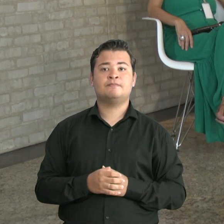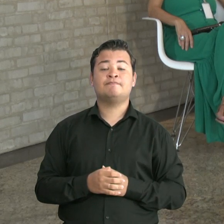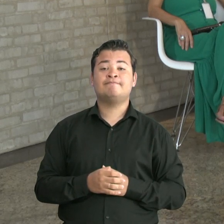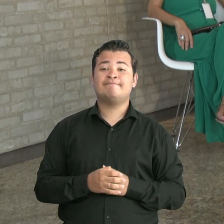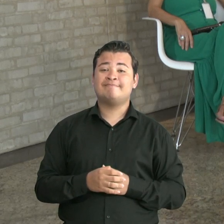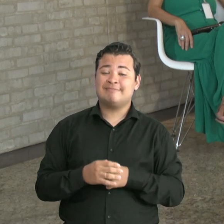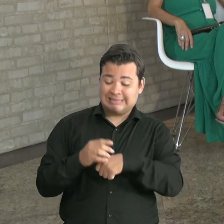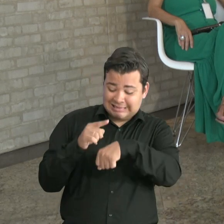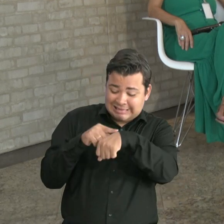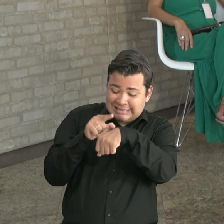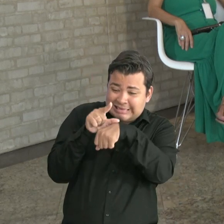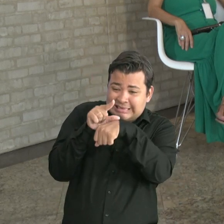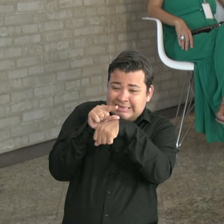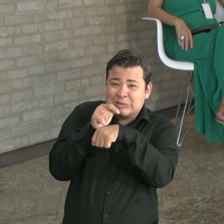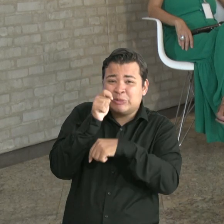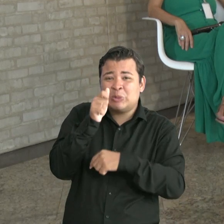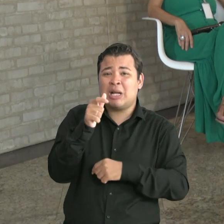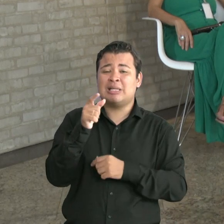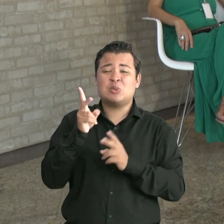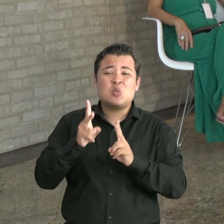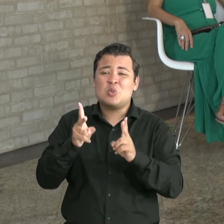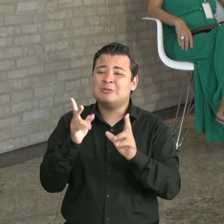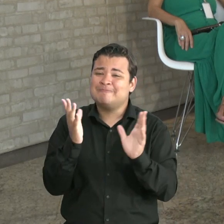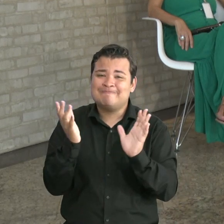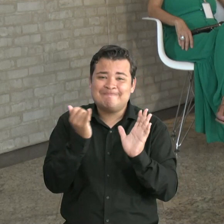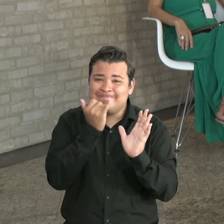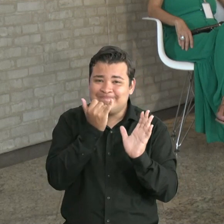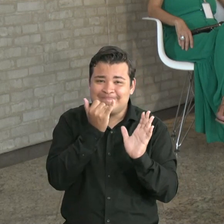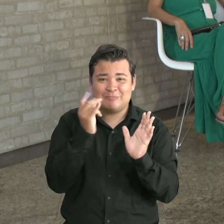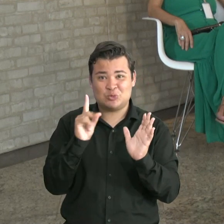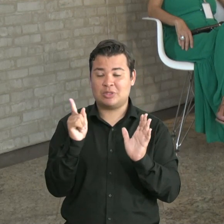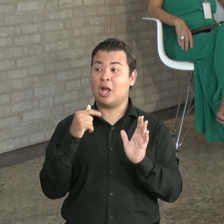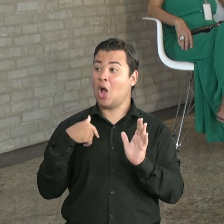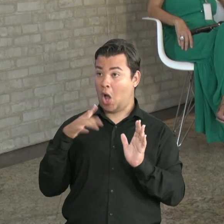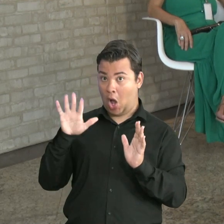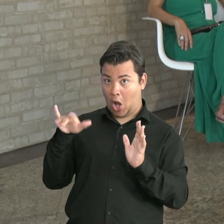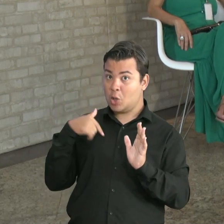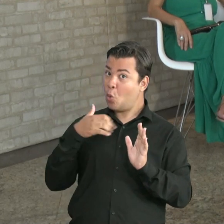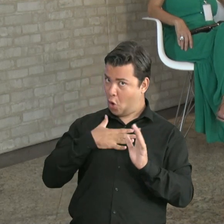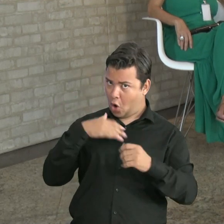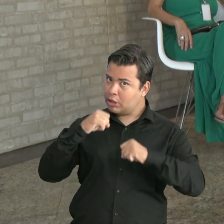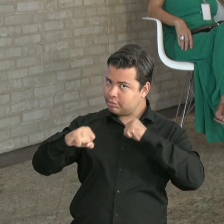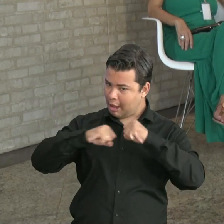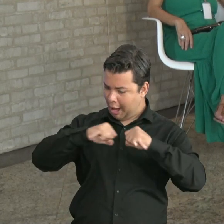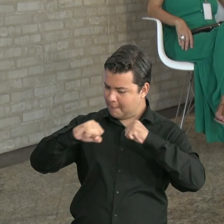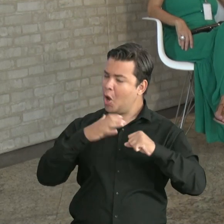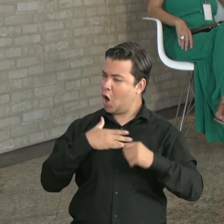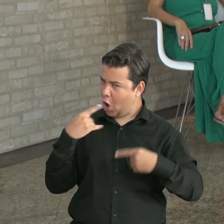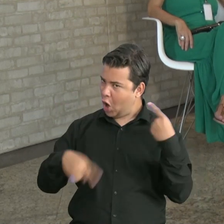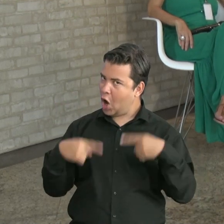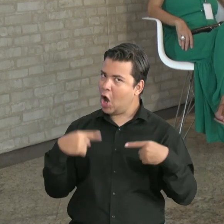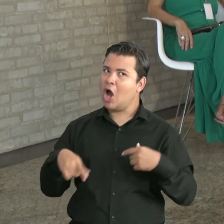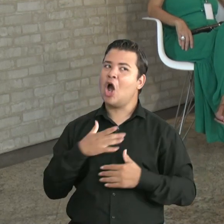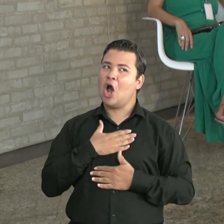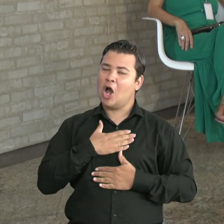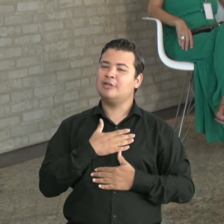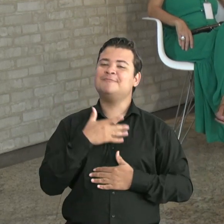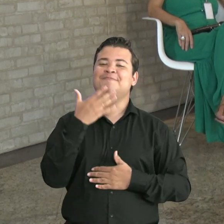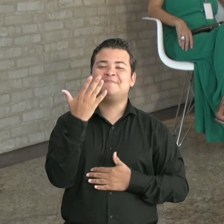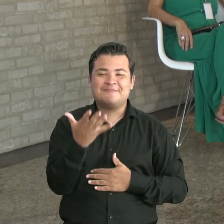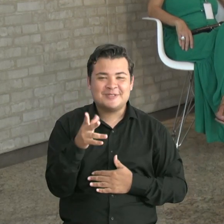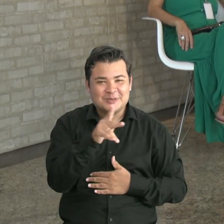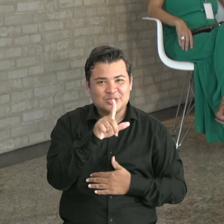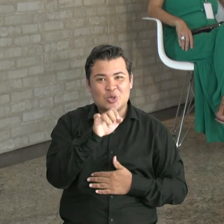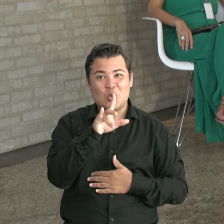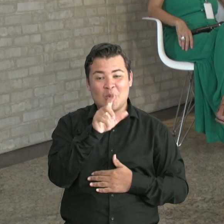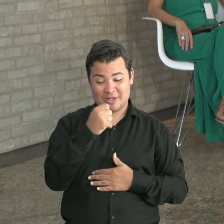está chegando no fim, não dá para a gente continuar esse debate. Eu gosto de debate, viu, professores? Então, queria agradecer a professora Lueli